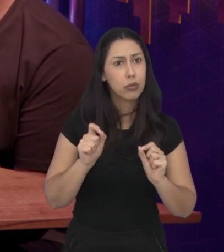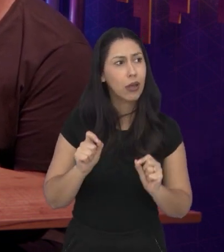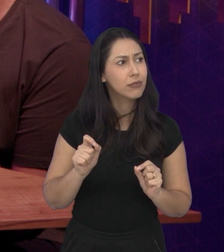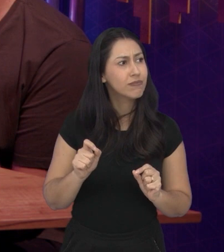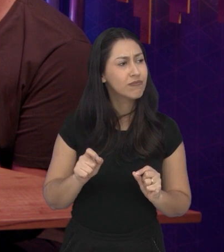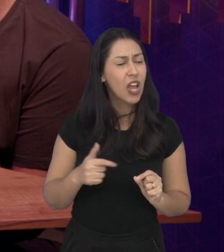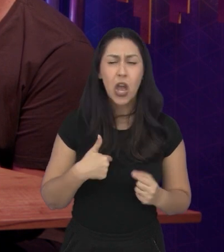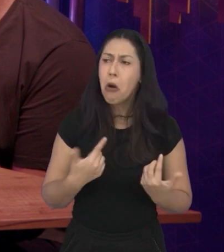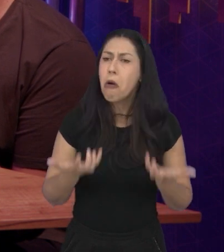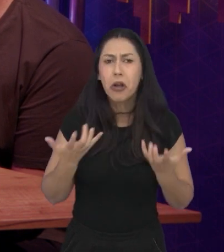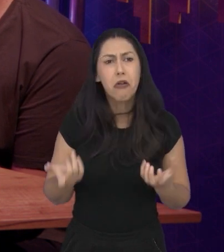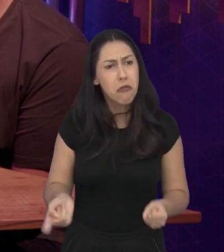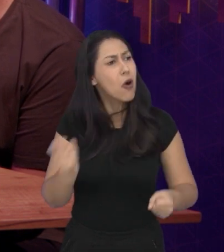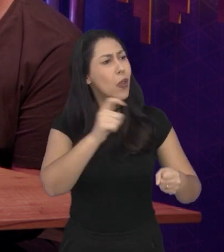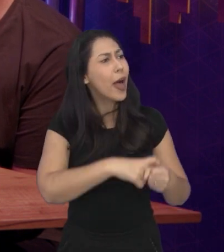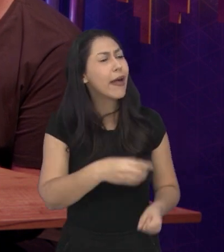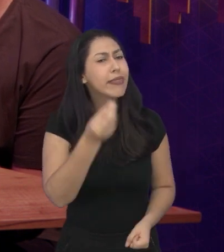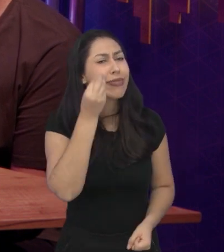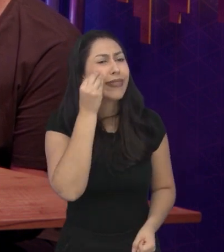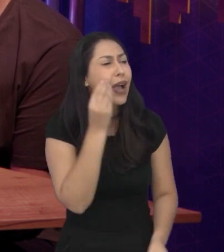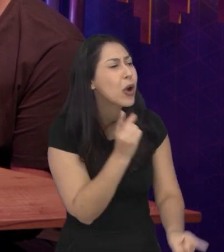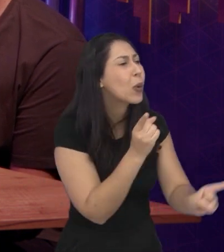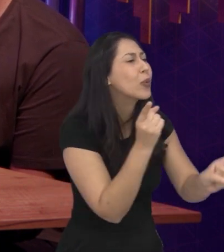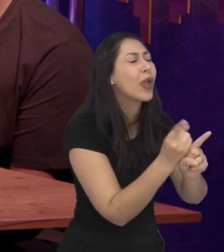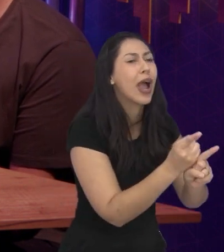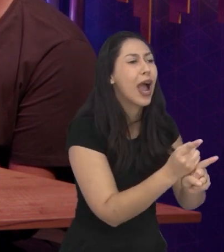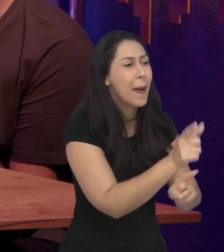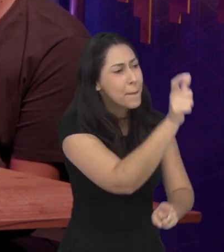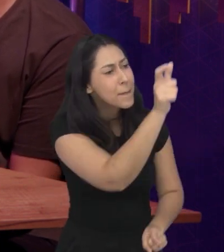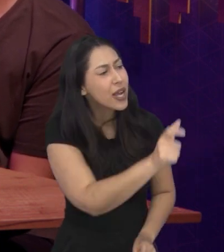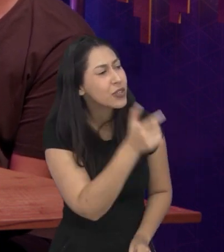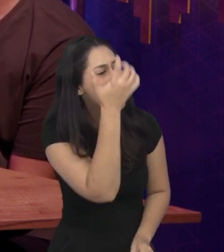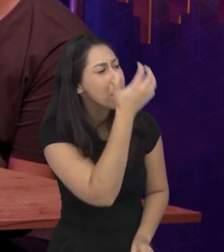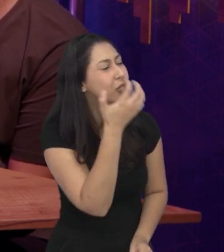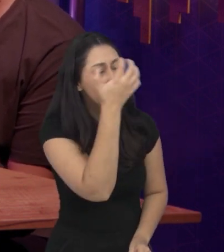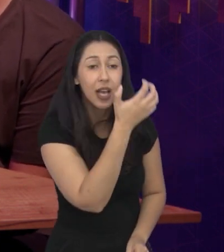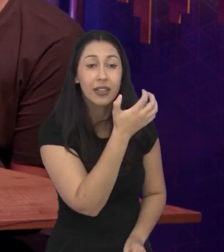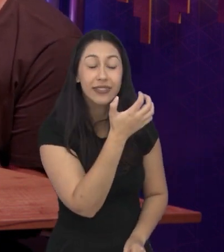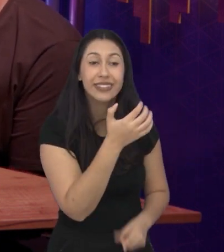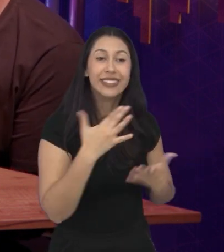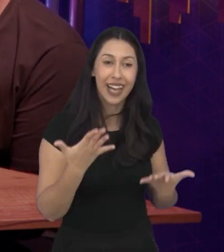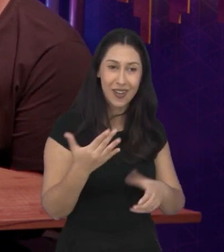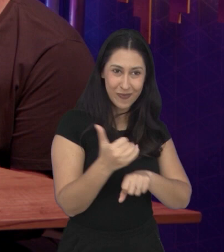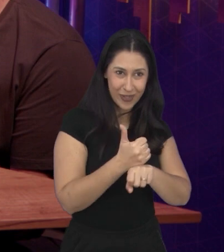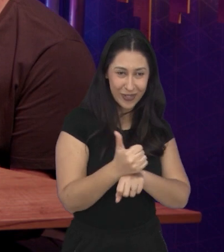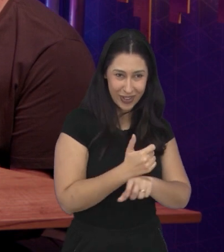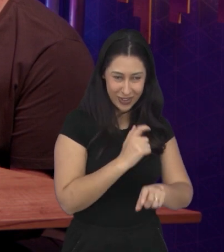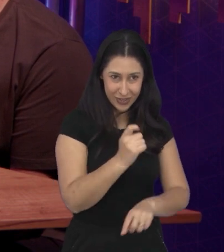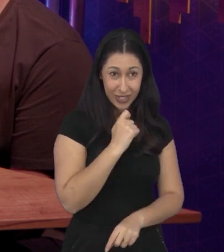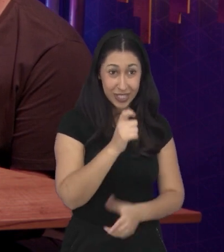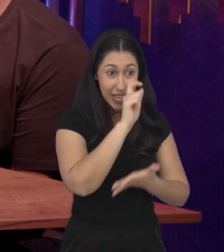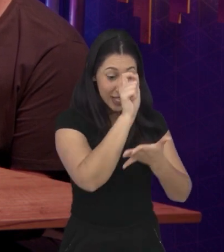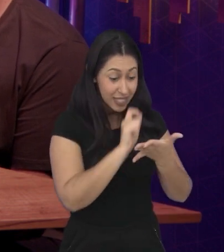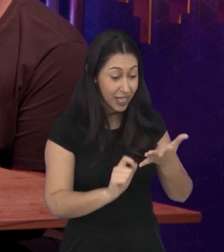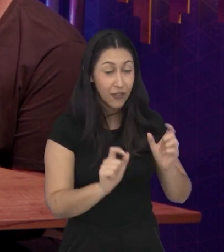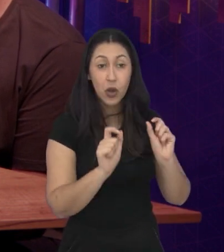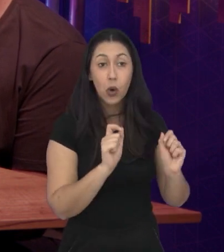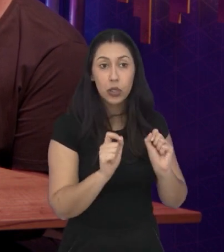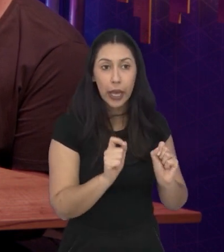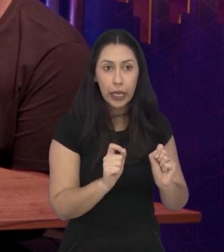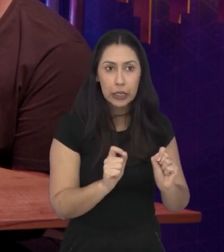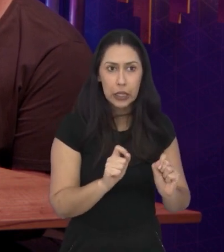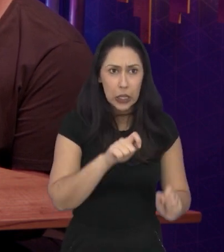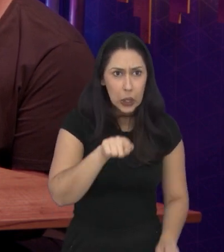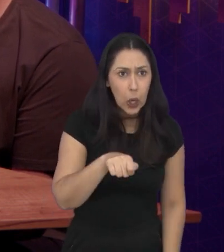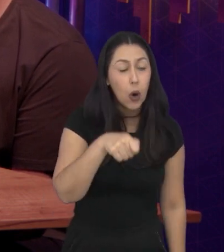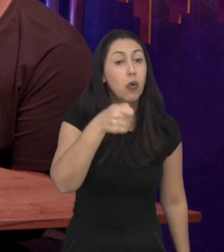a busca por esse amor de 50 anos atrás. E a Sophie, ela escreve na carta uma frase bem bonita, né? Que é